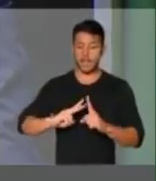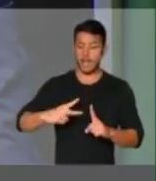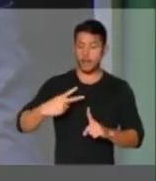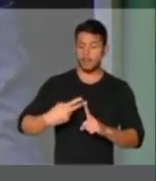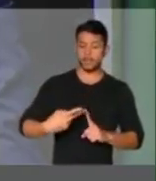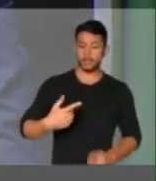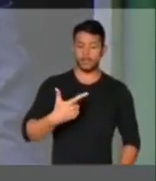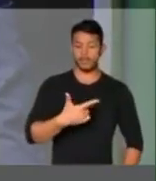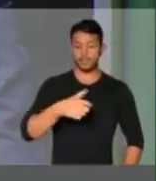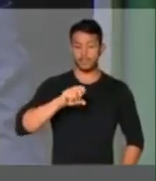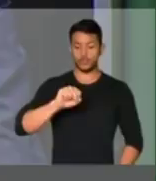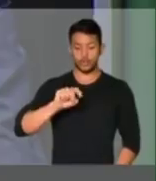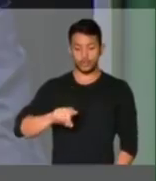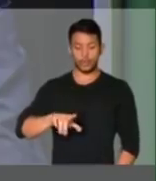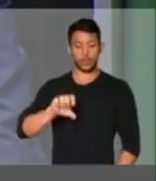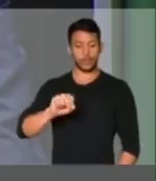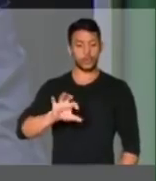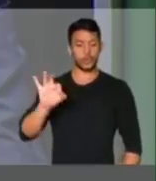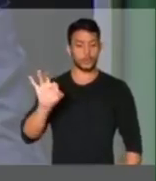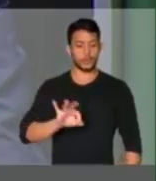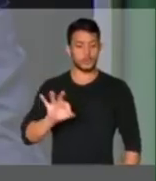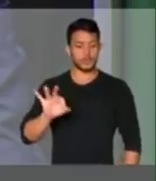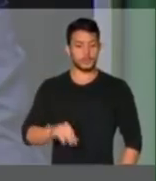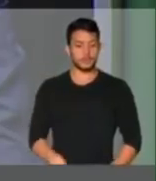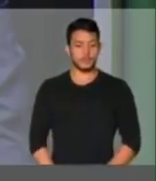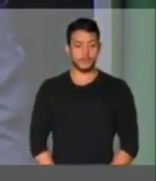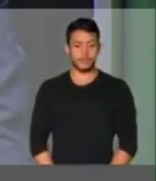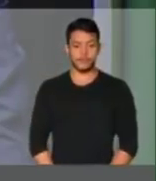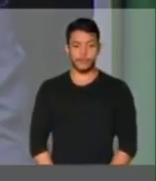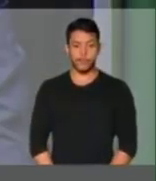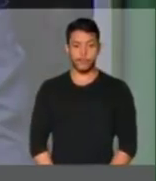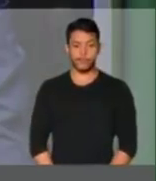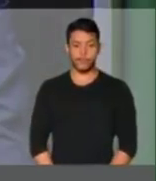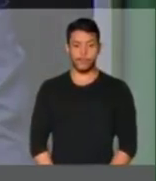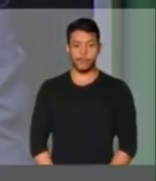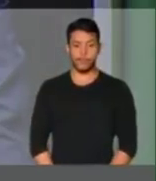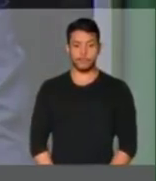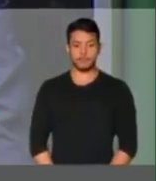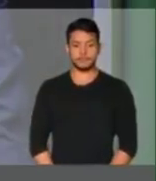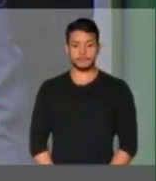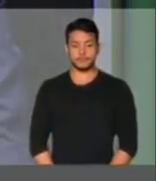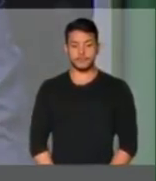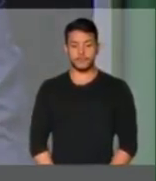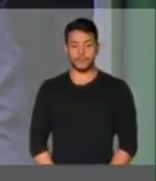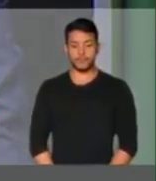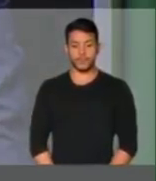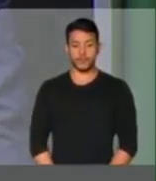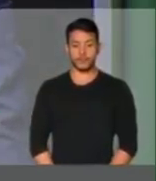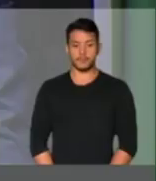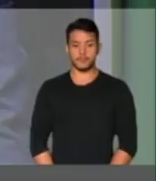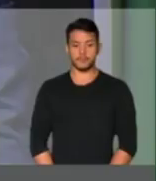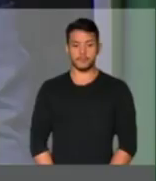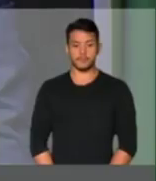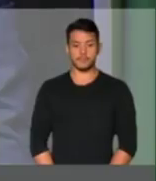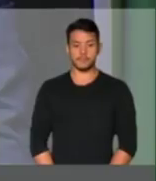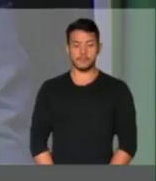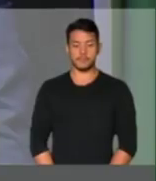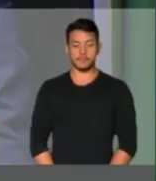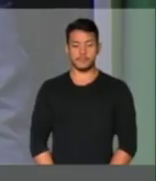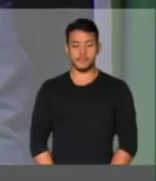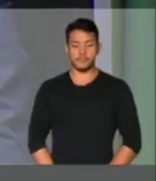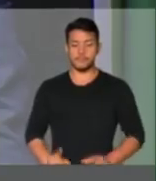28,8%. Para concluir, deputado. Para concluir, presidente. Mas, ao mesmo